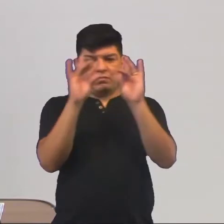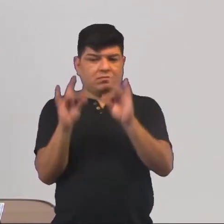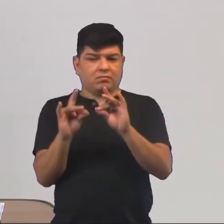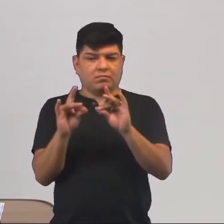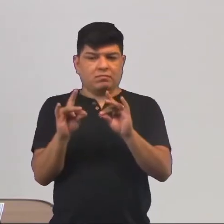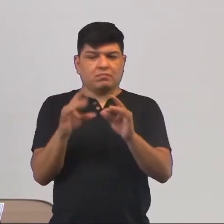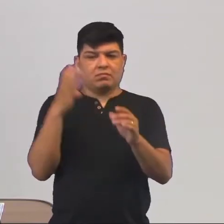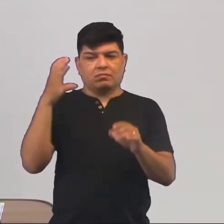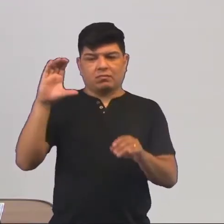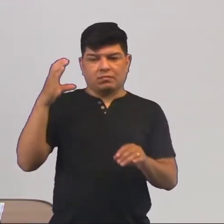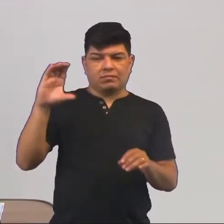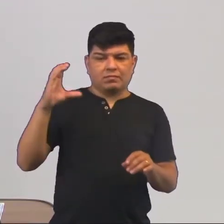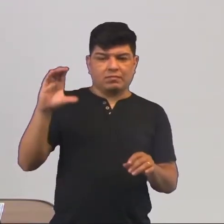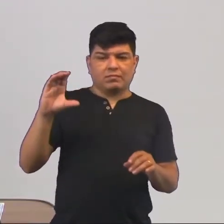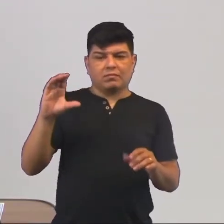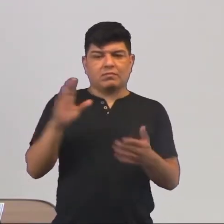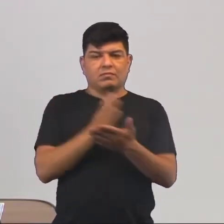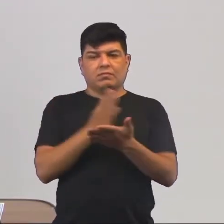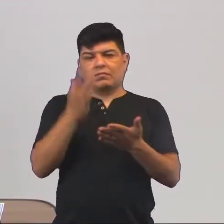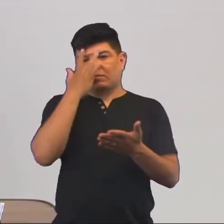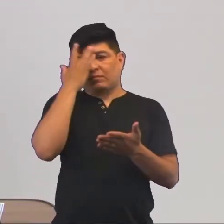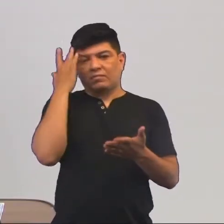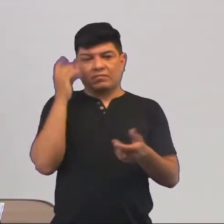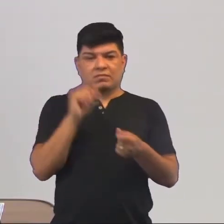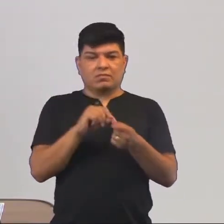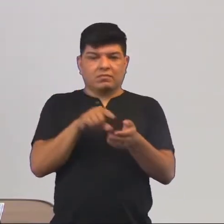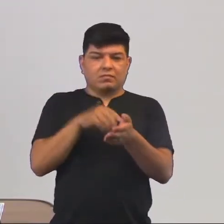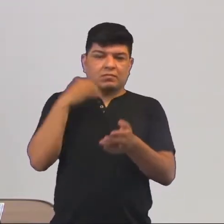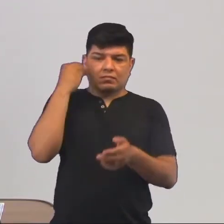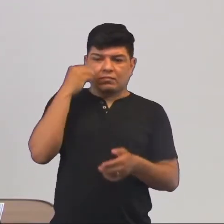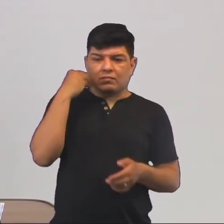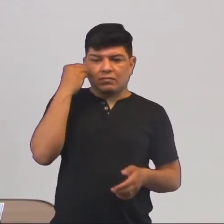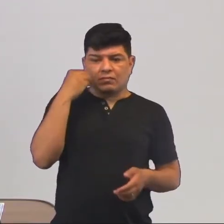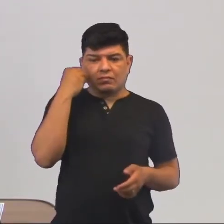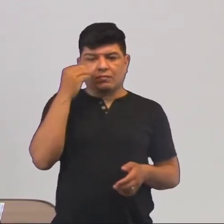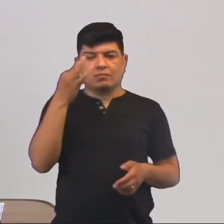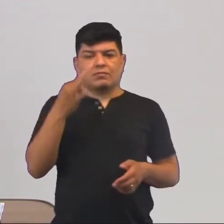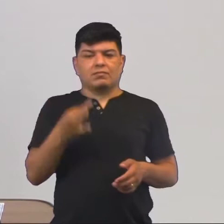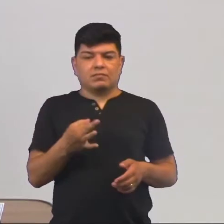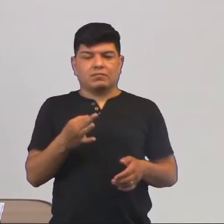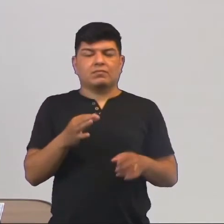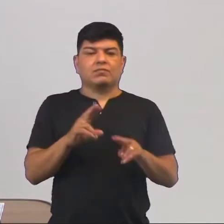de acordo com os cientistas, de acordo com algumas pessoas que fizeram alguns experimentos que